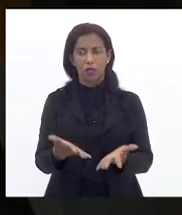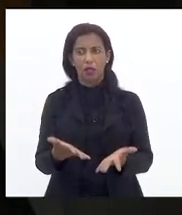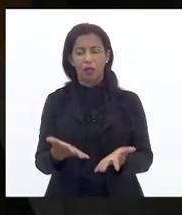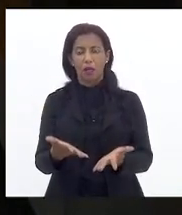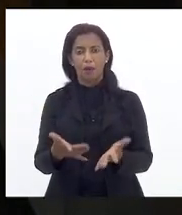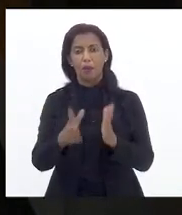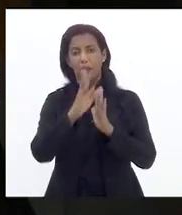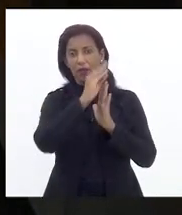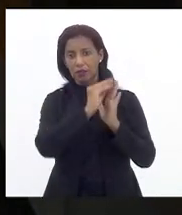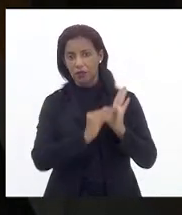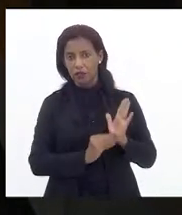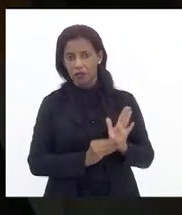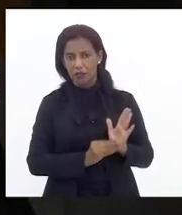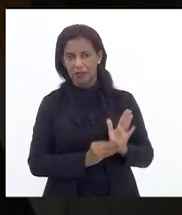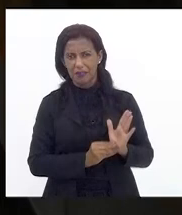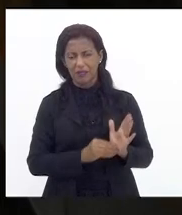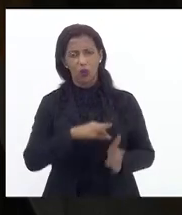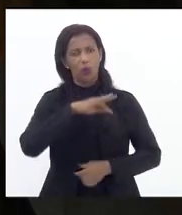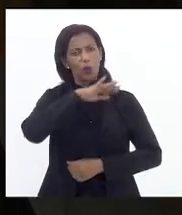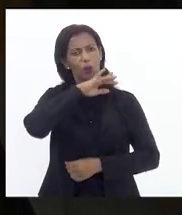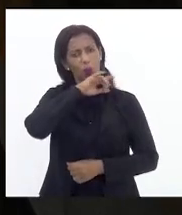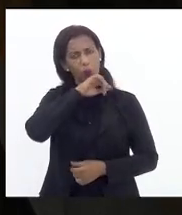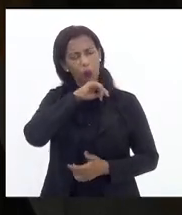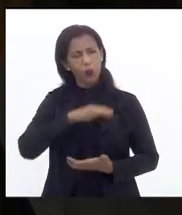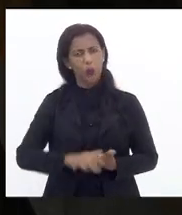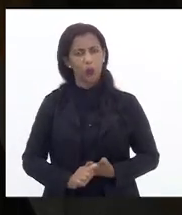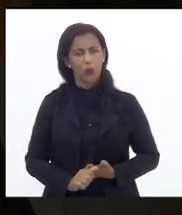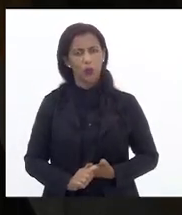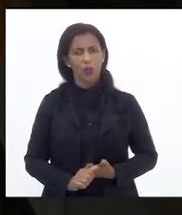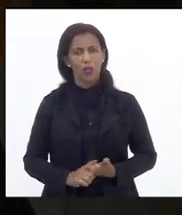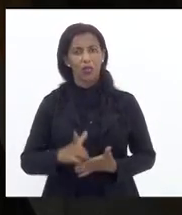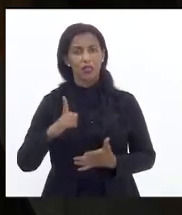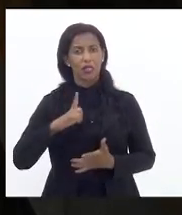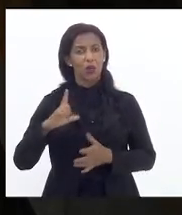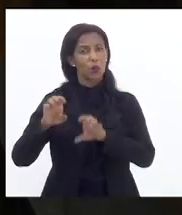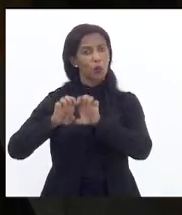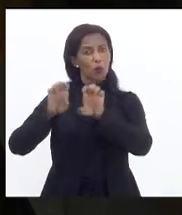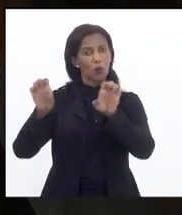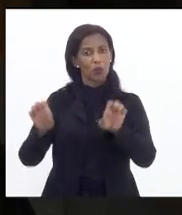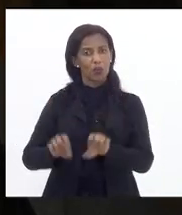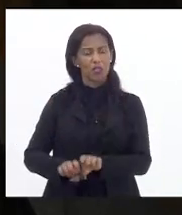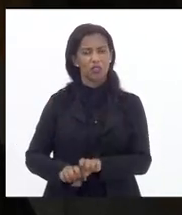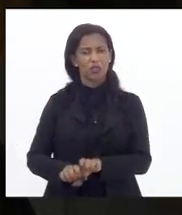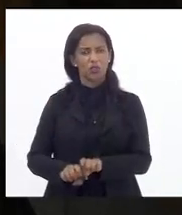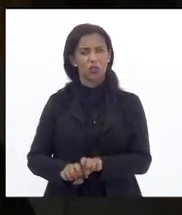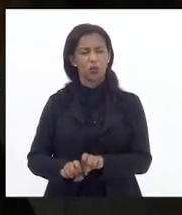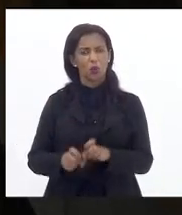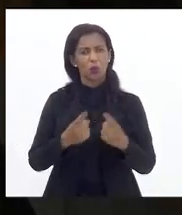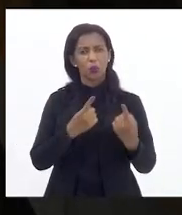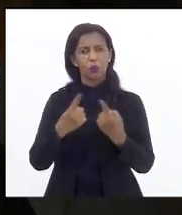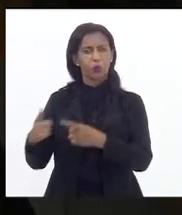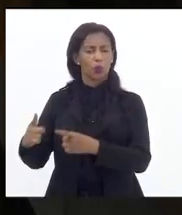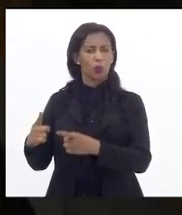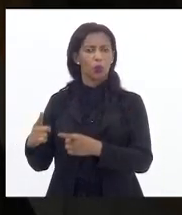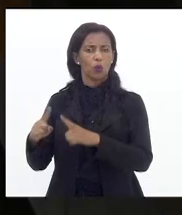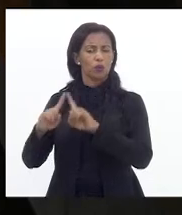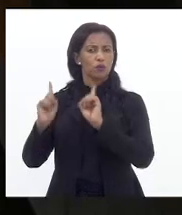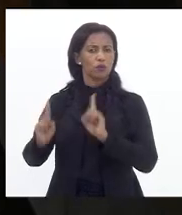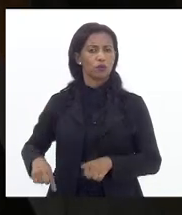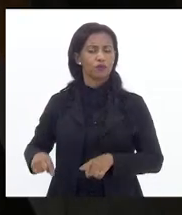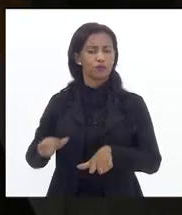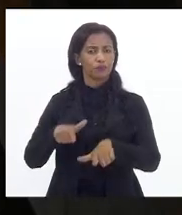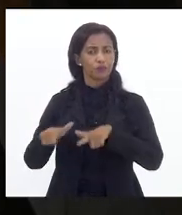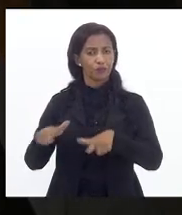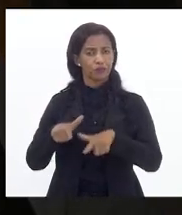aplicação de uma agenda perversa que tem como eixo estruturante o a rosto sobre servidores públicos